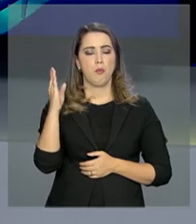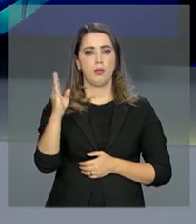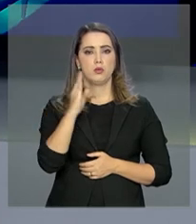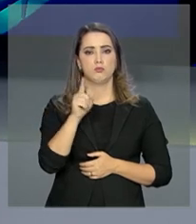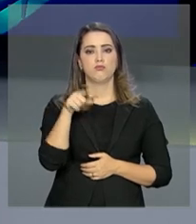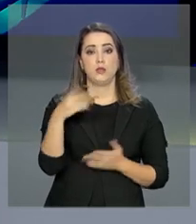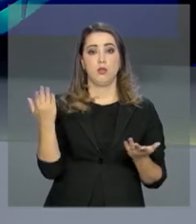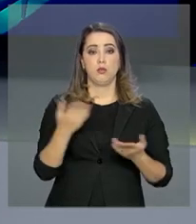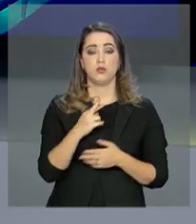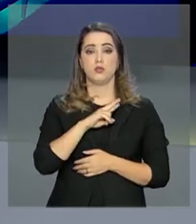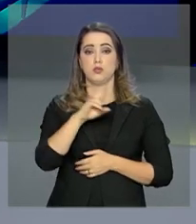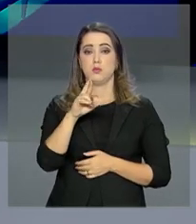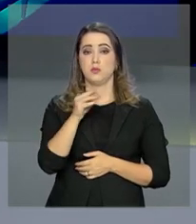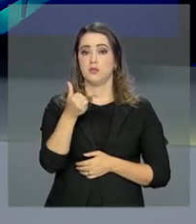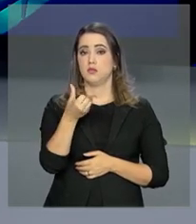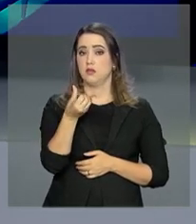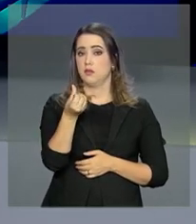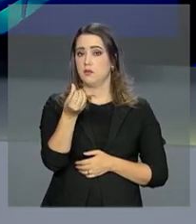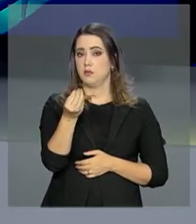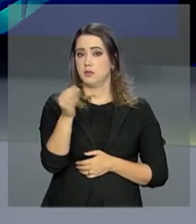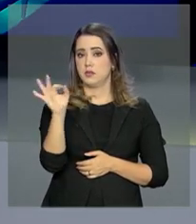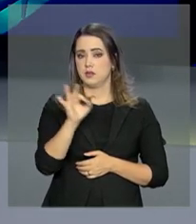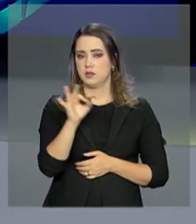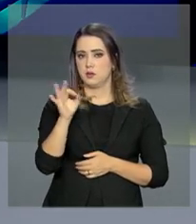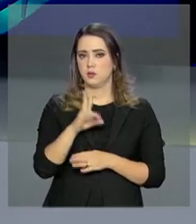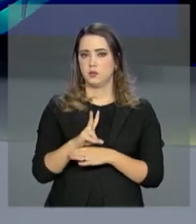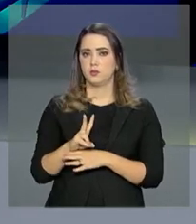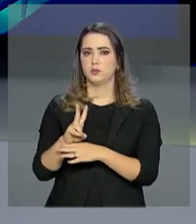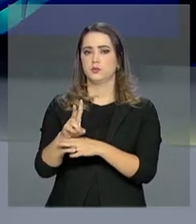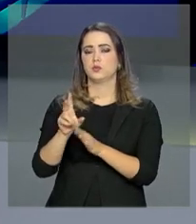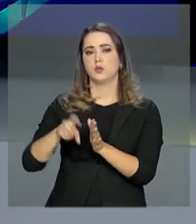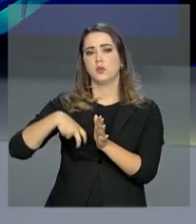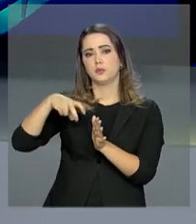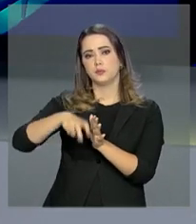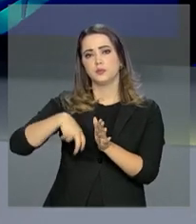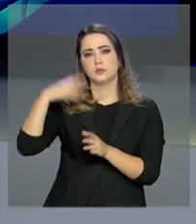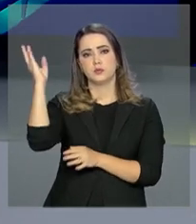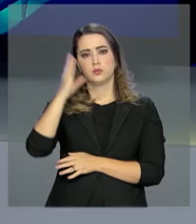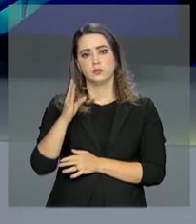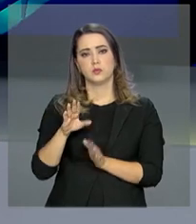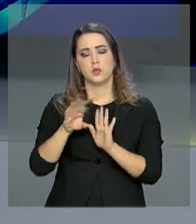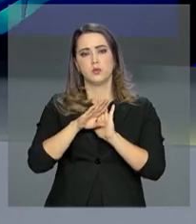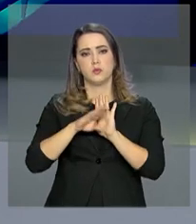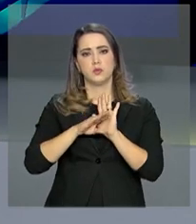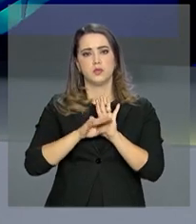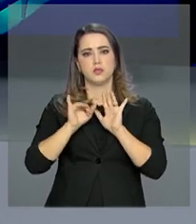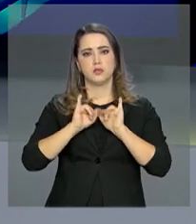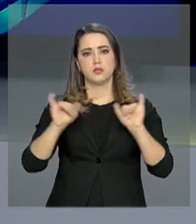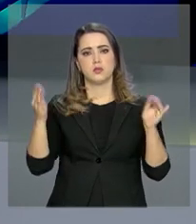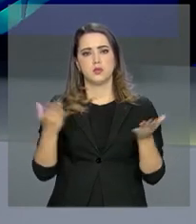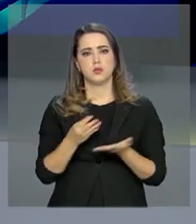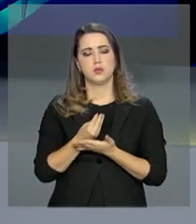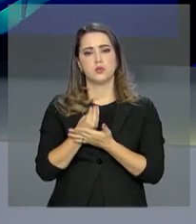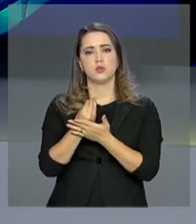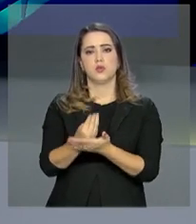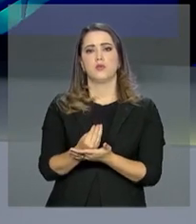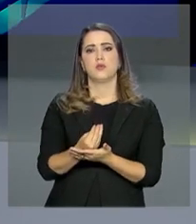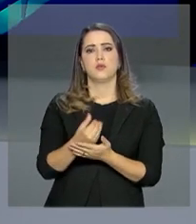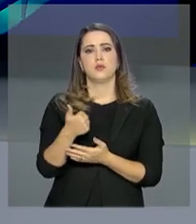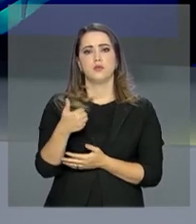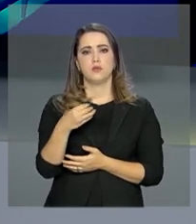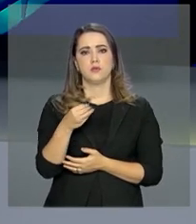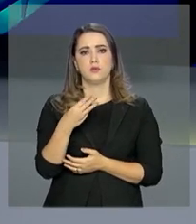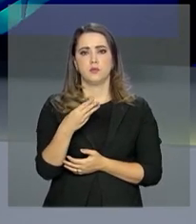responsável por 60% do crédito do agronegócio brasileiro o plano lançado hoje coloca à disposição dos agricultores